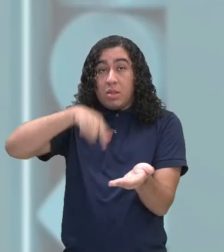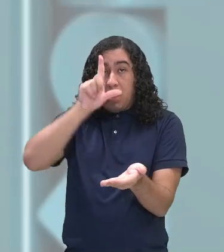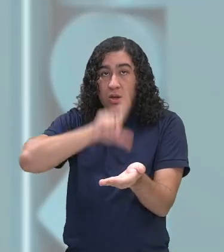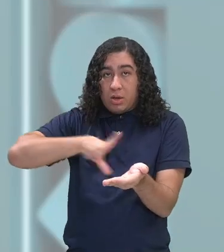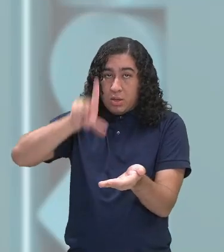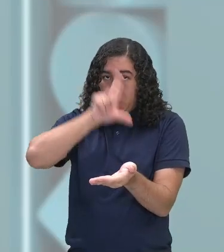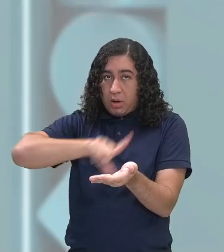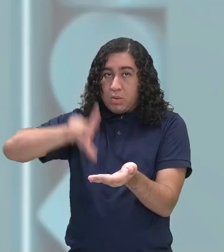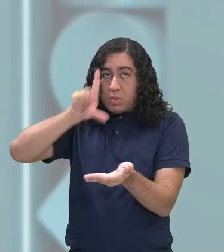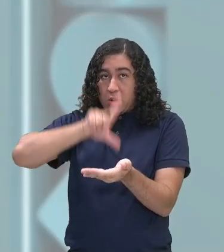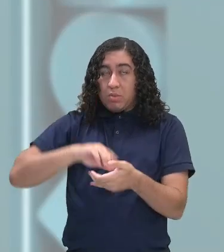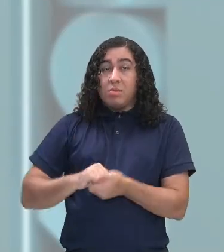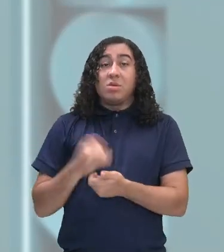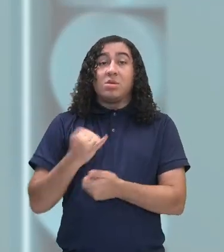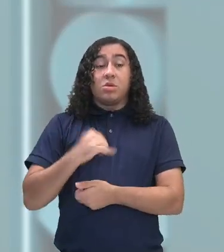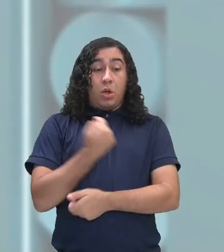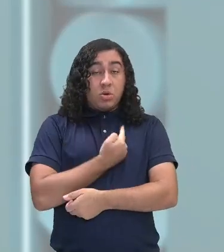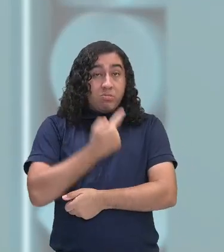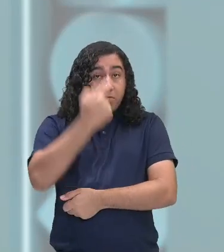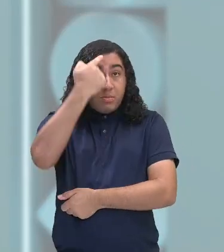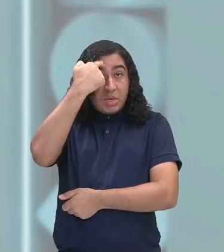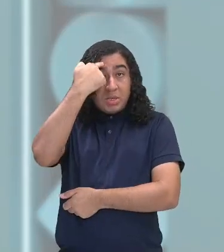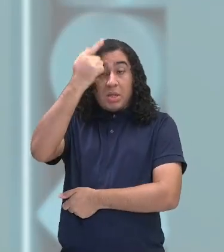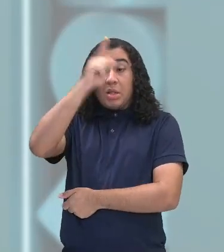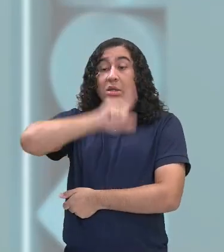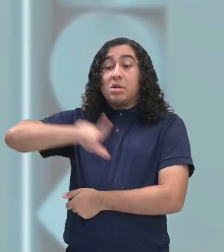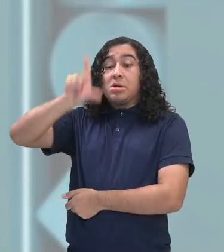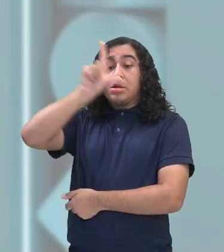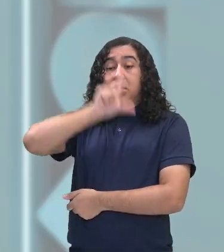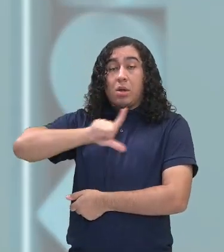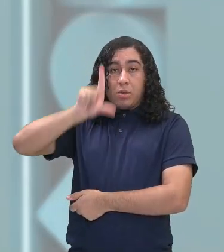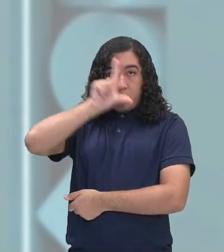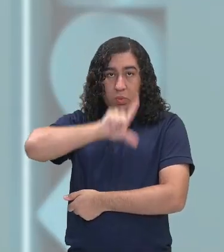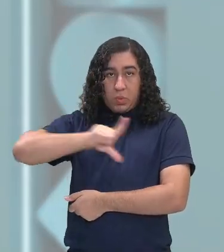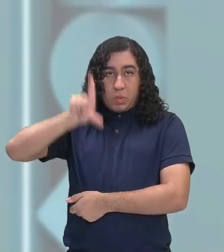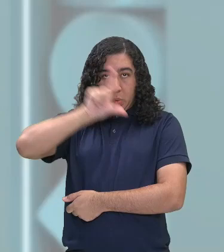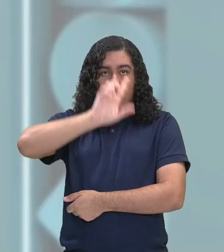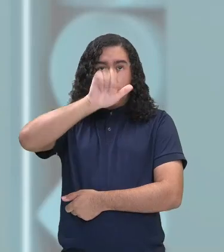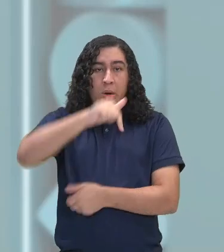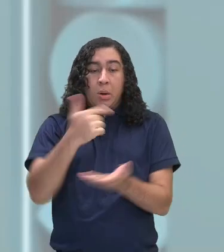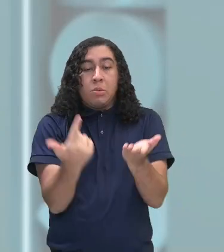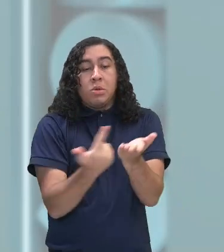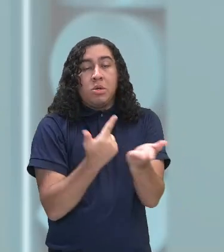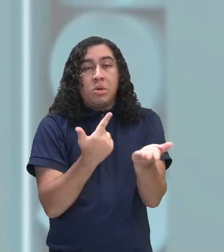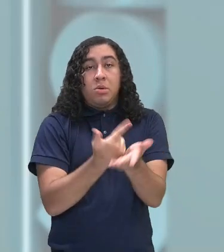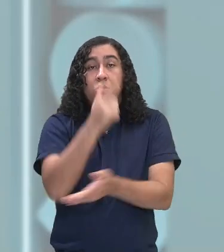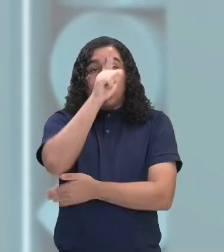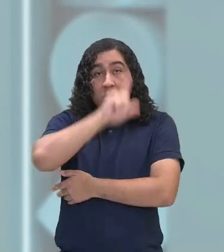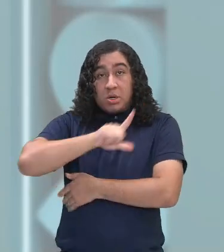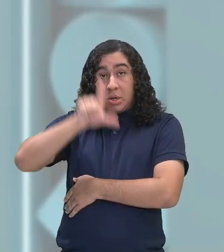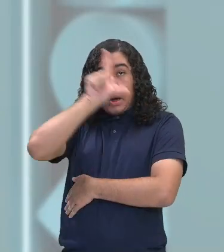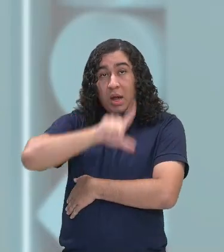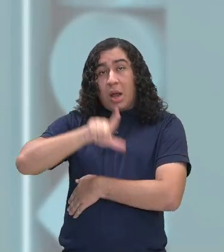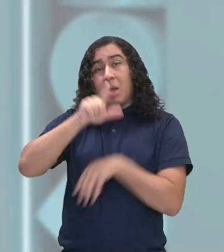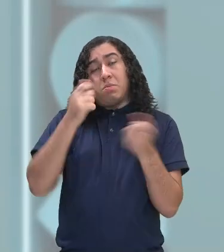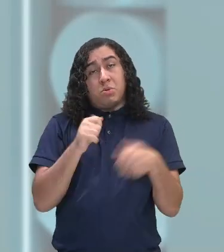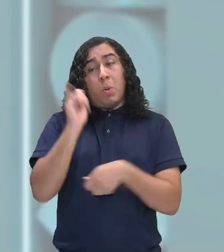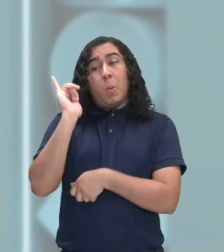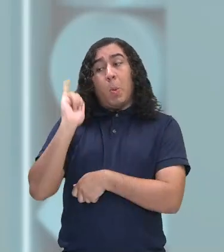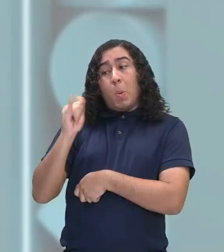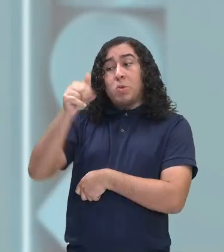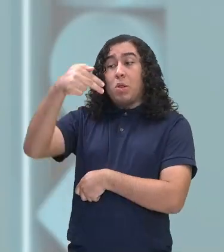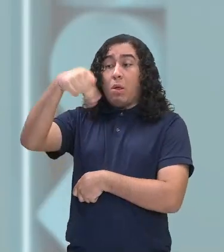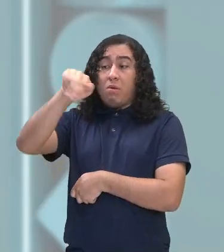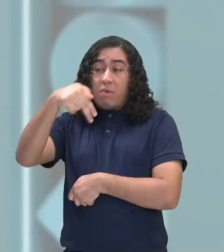Então, quando nós dizemos literatura, quando nós falamos de uma obra literária, seja um conto, uma novela,